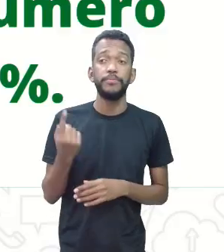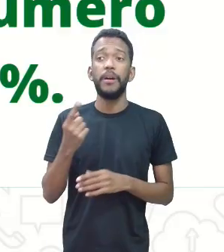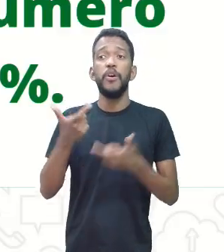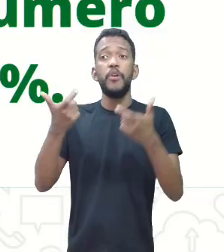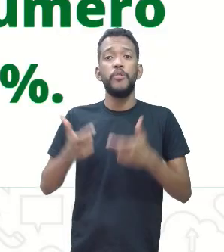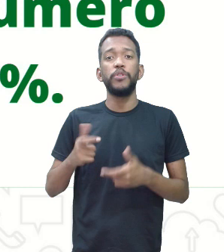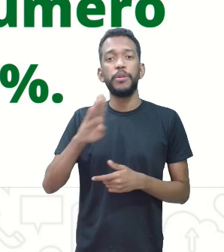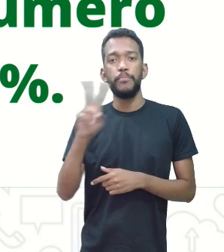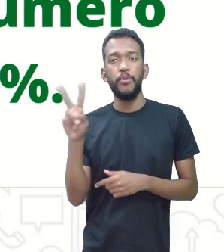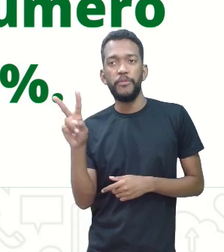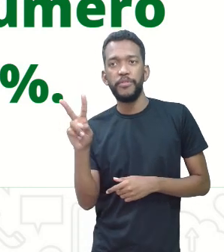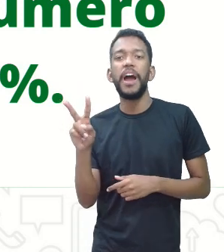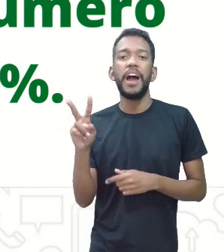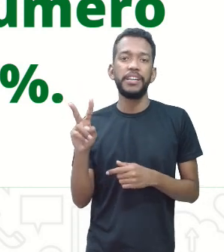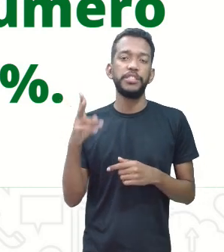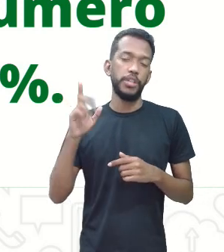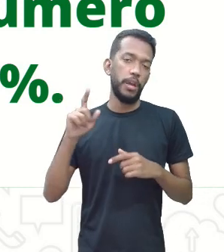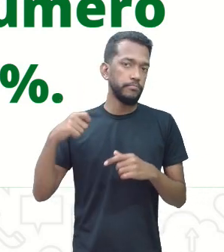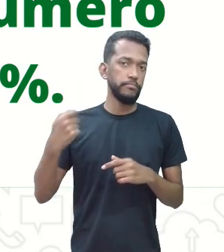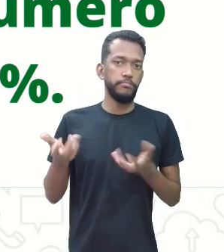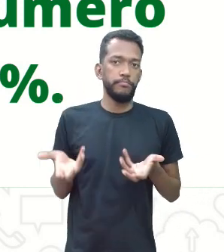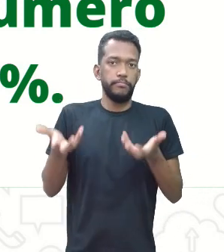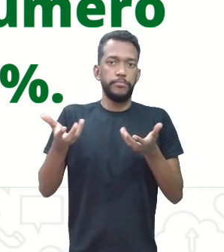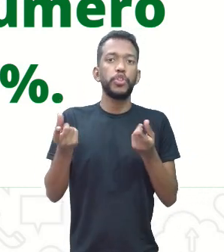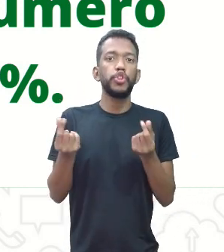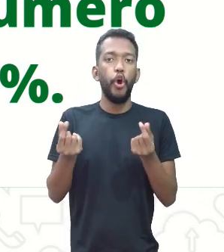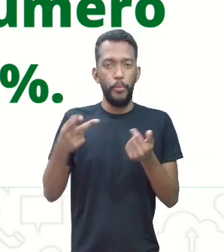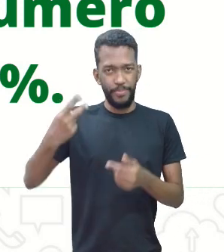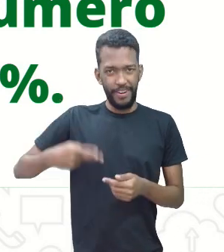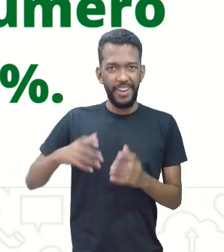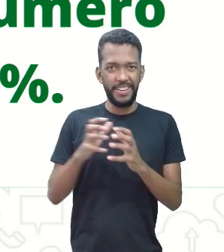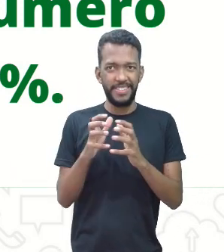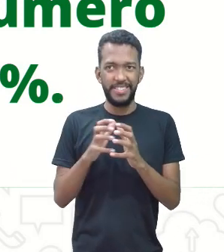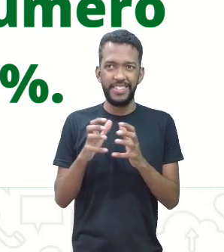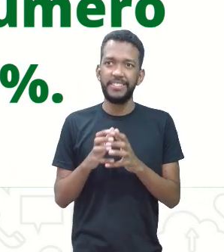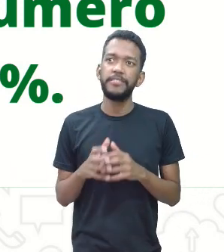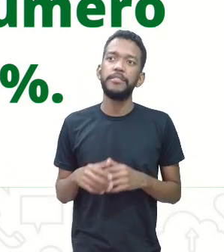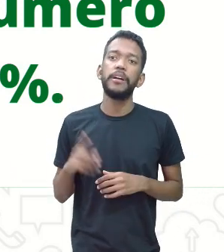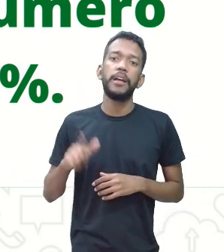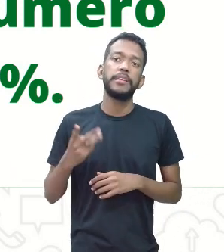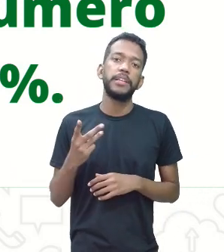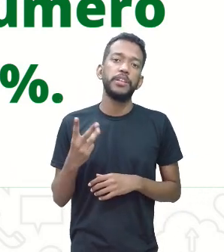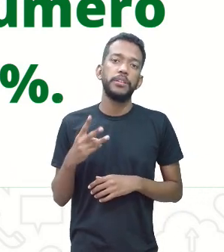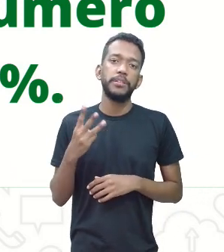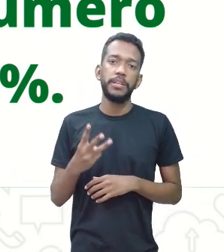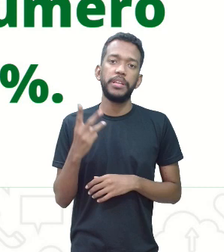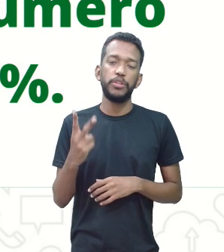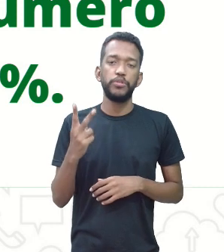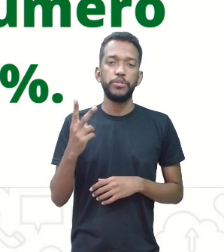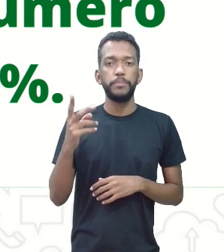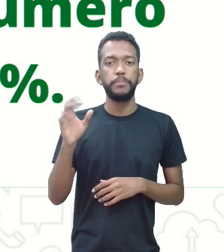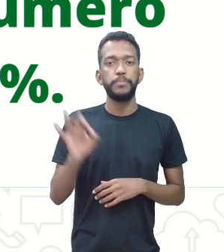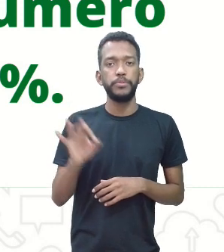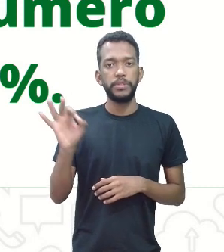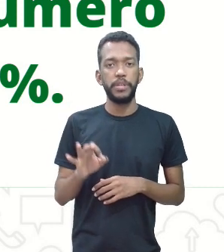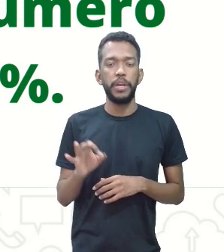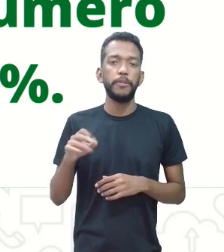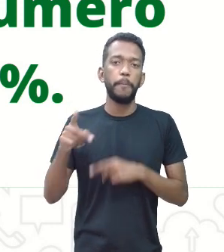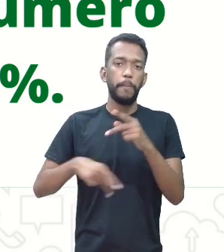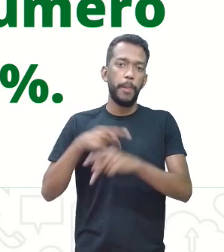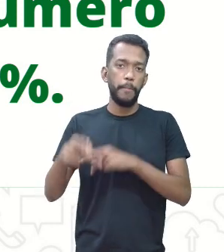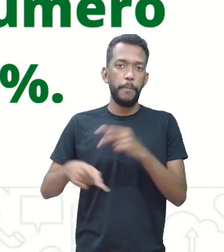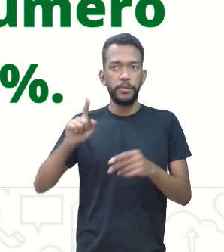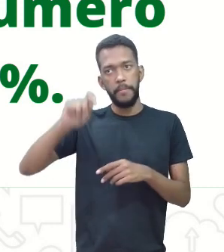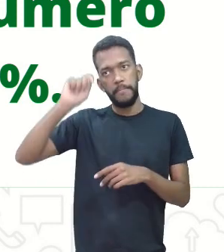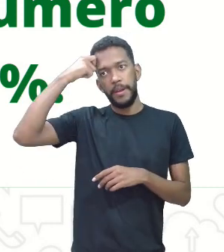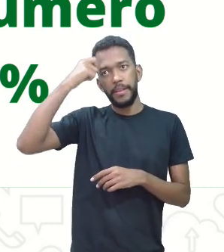de Boa Viagem, né, por exemplo, que é considerado um dos bairros nobres, né, da nossa cidade, 32% da população é preta, né? No Pina,